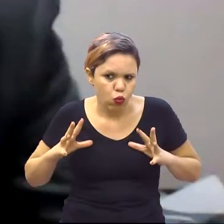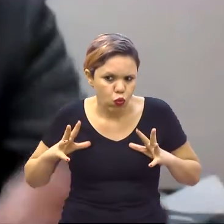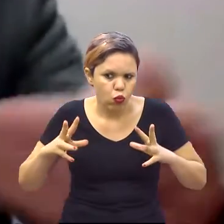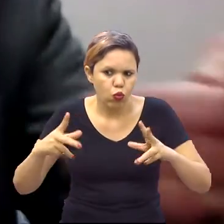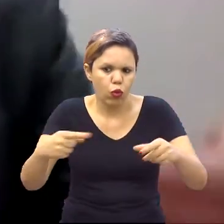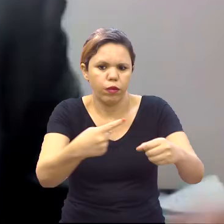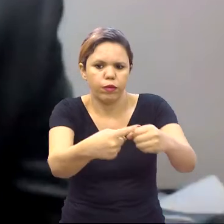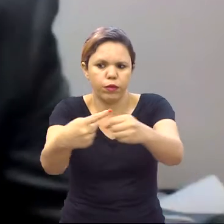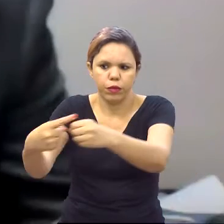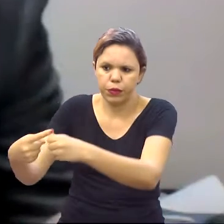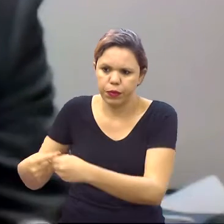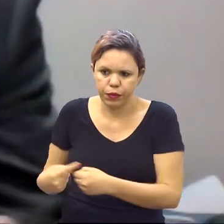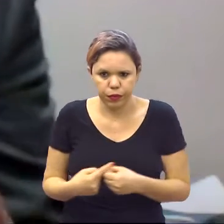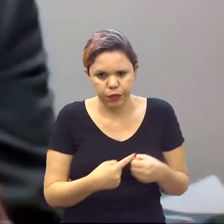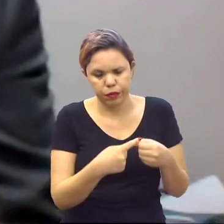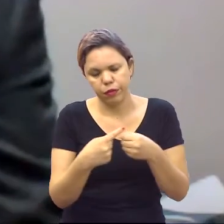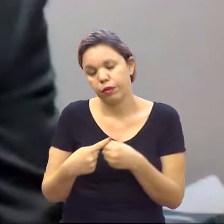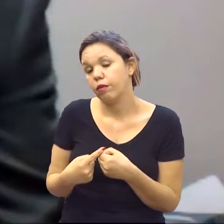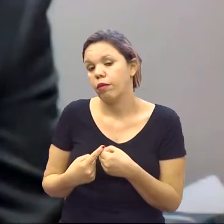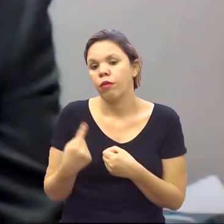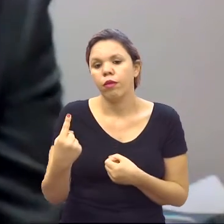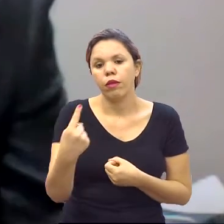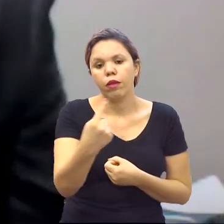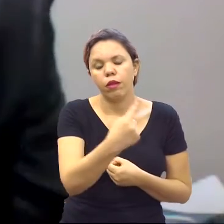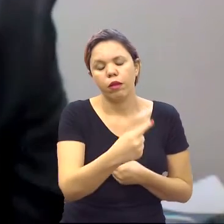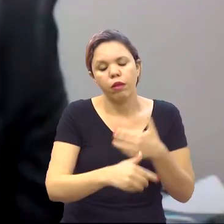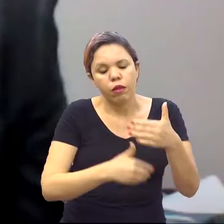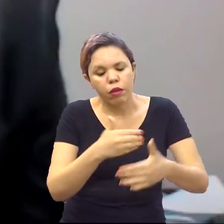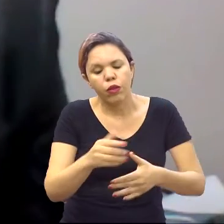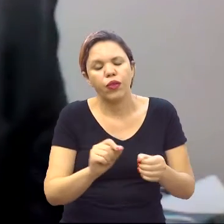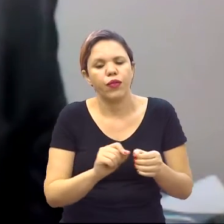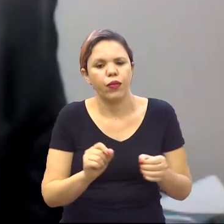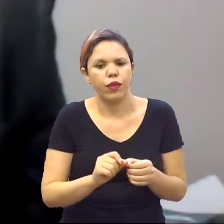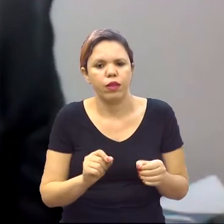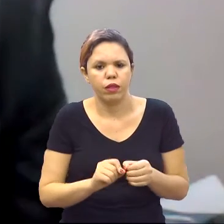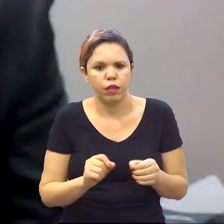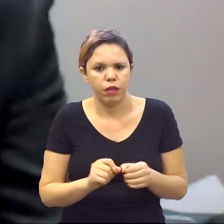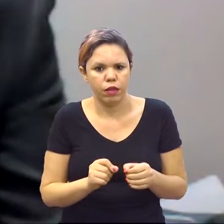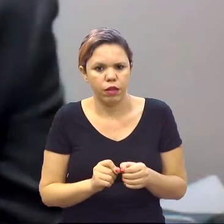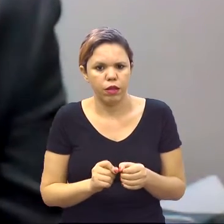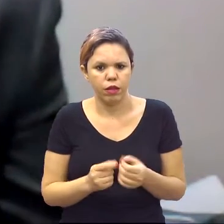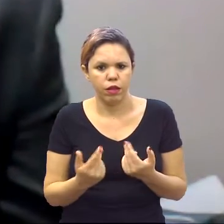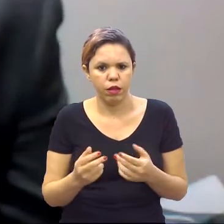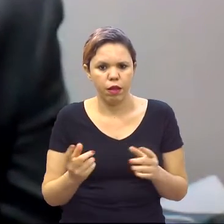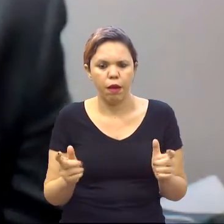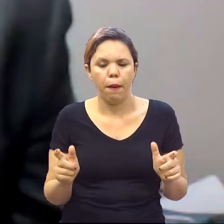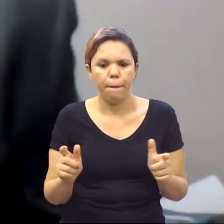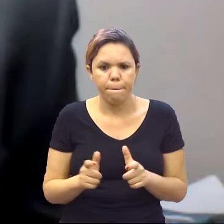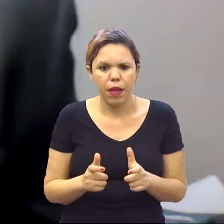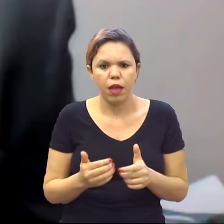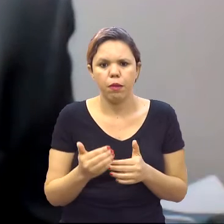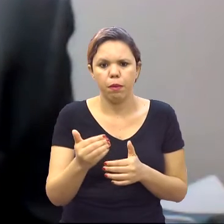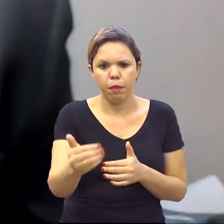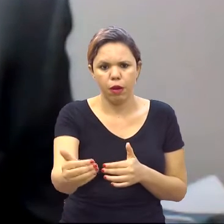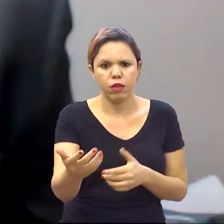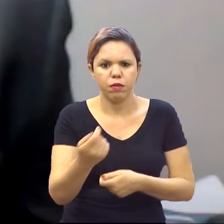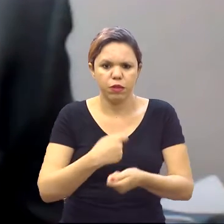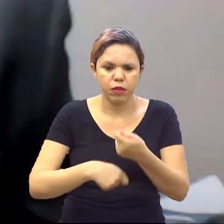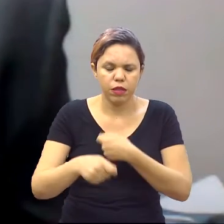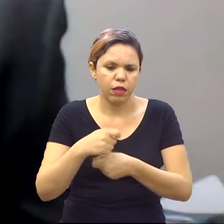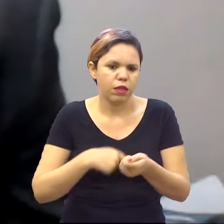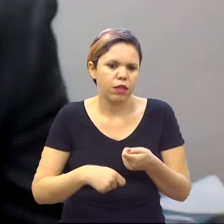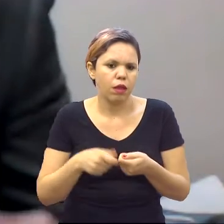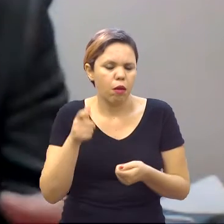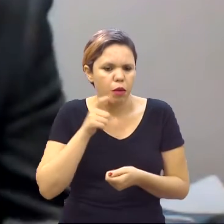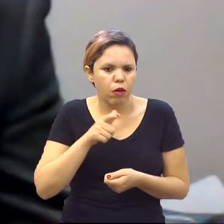como de todos os municípios, cada passo que for dado será um passo a menos para a próxima